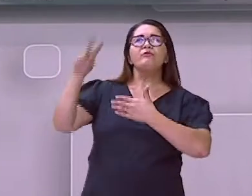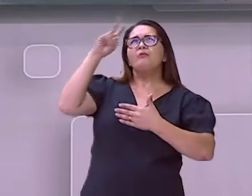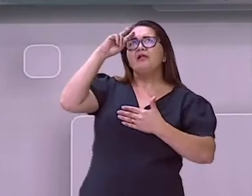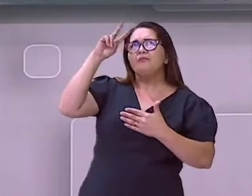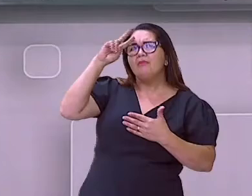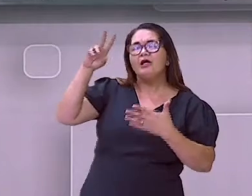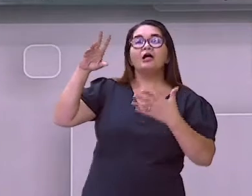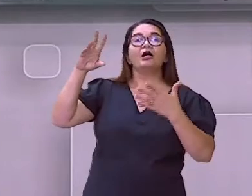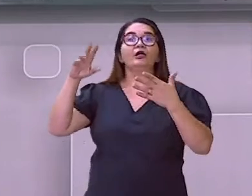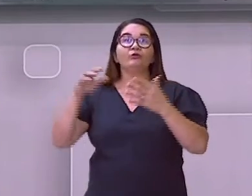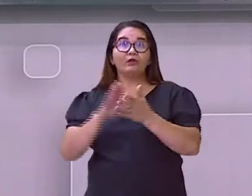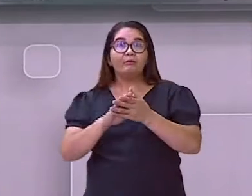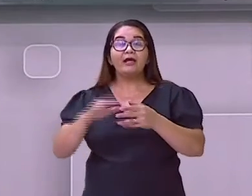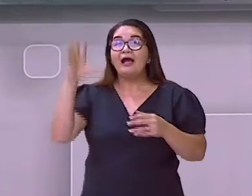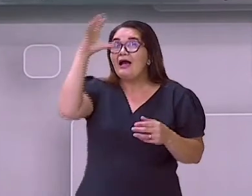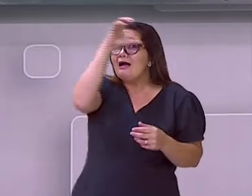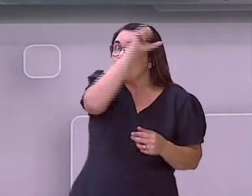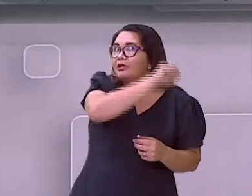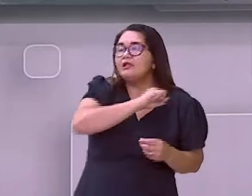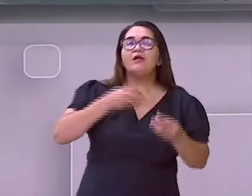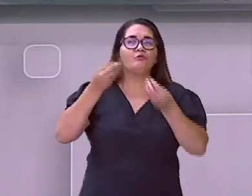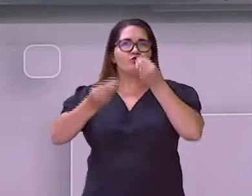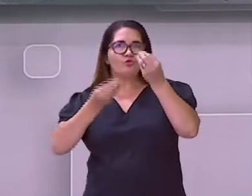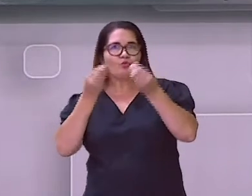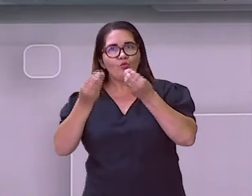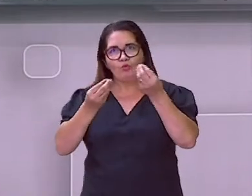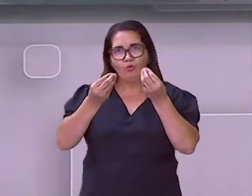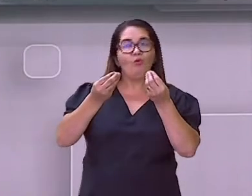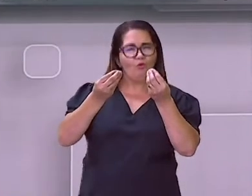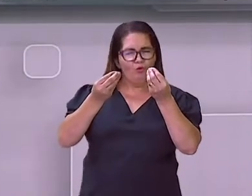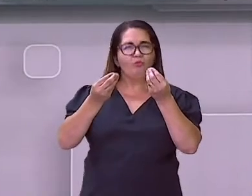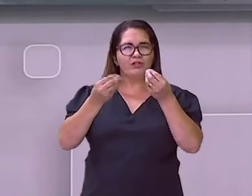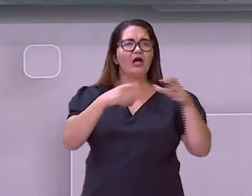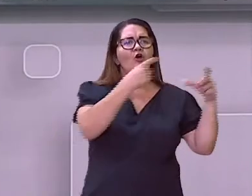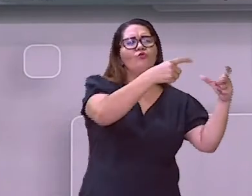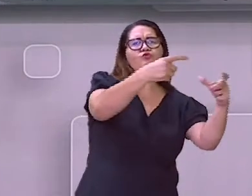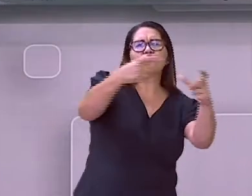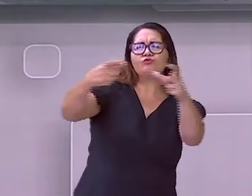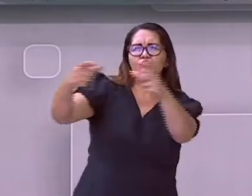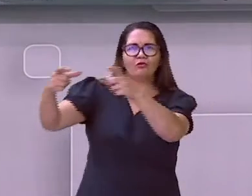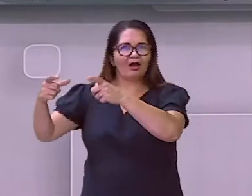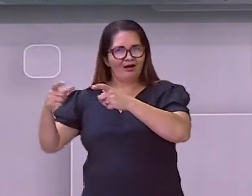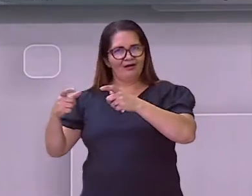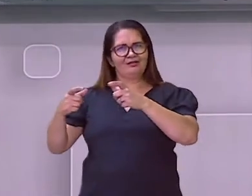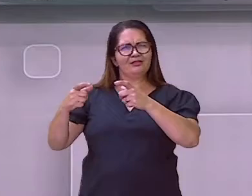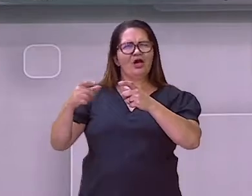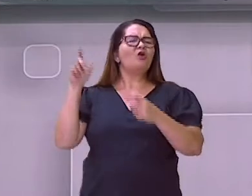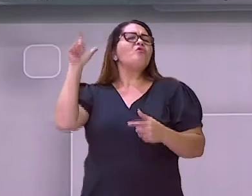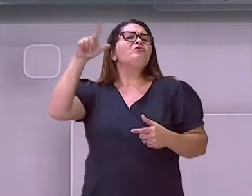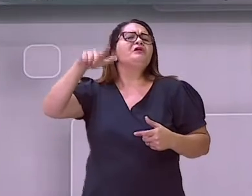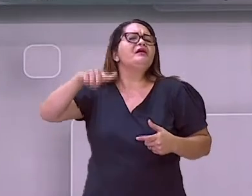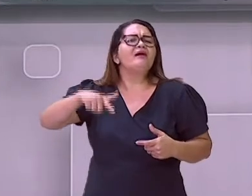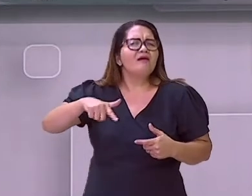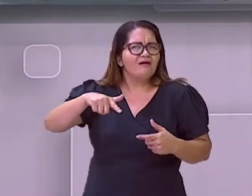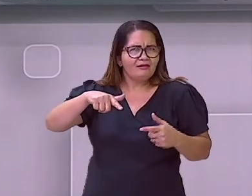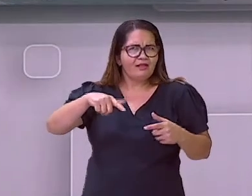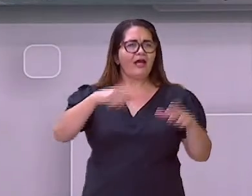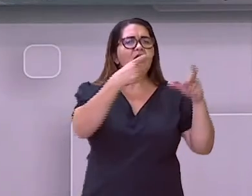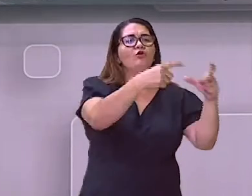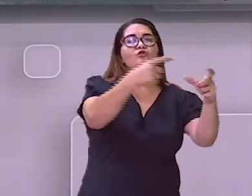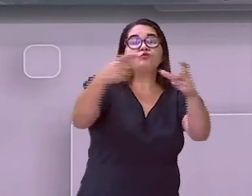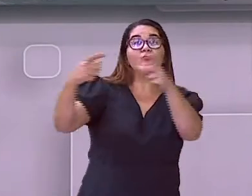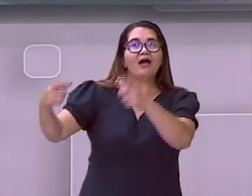sobre as diferentes formas de regionalizar. O que é regionalizar, que